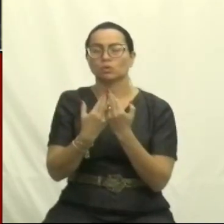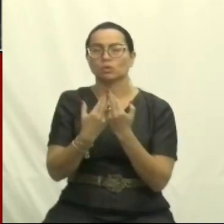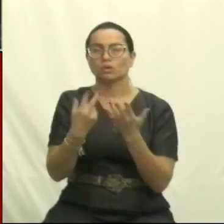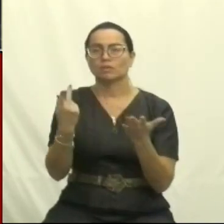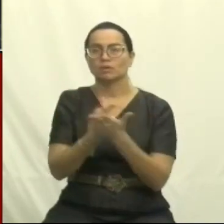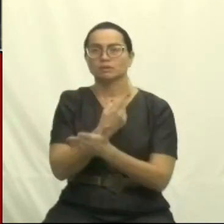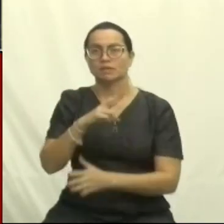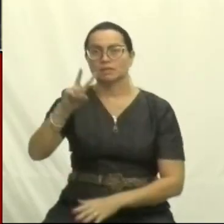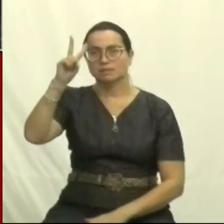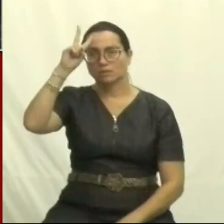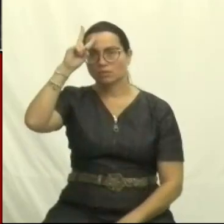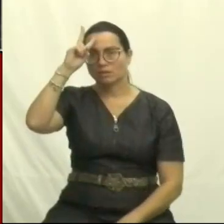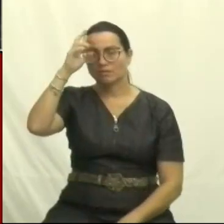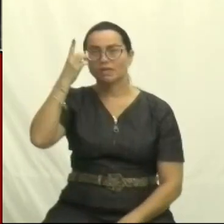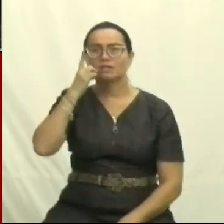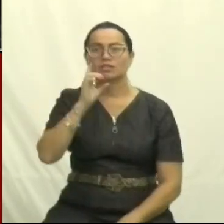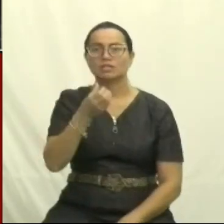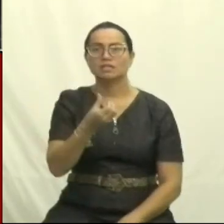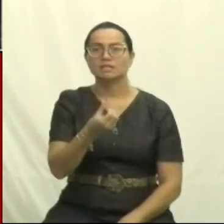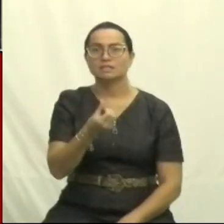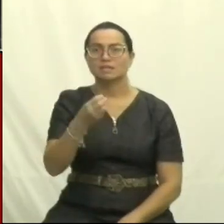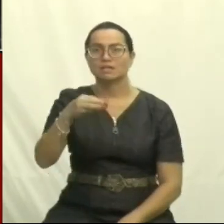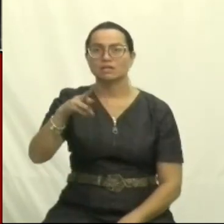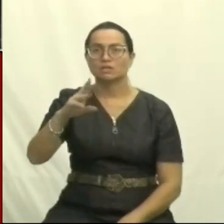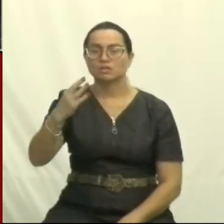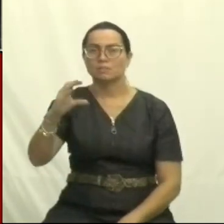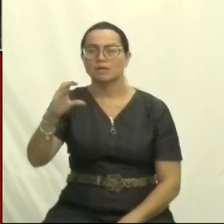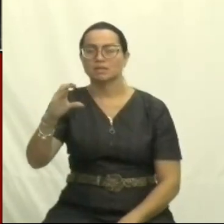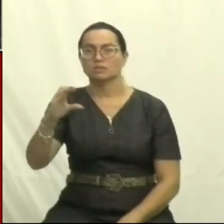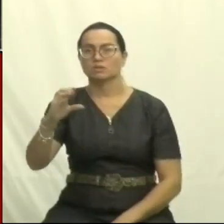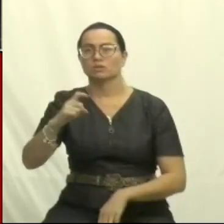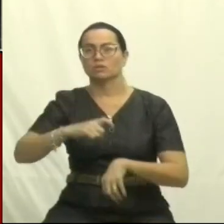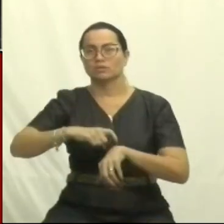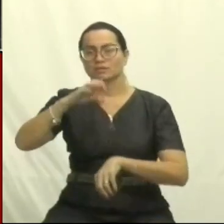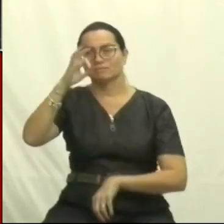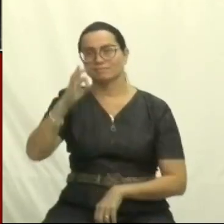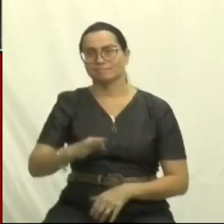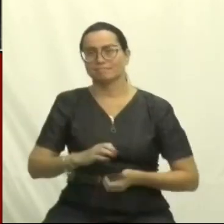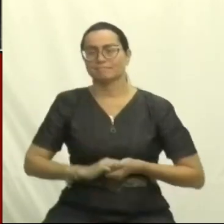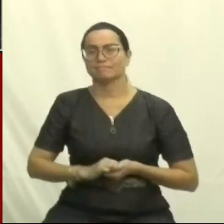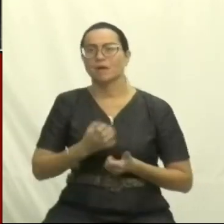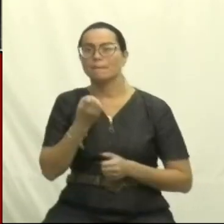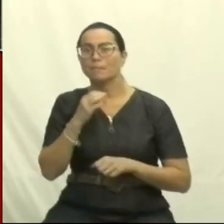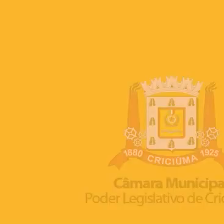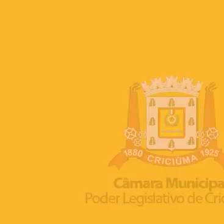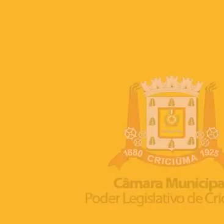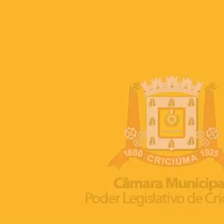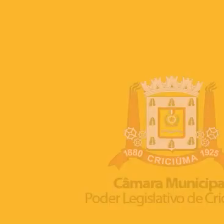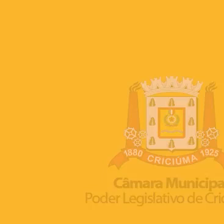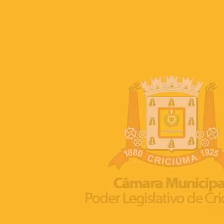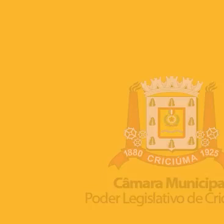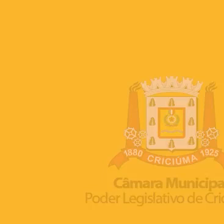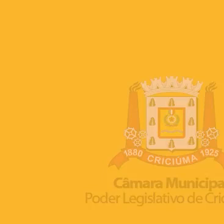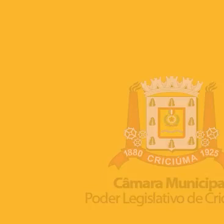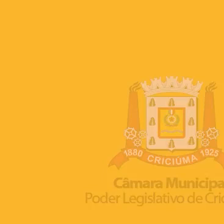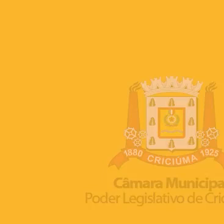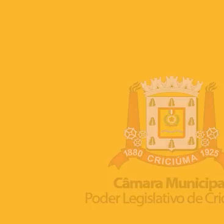ocorrerá segunda-feira, dia 6 de março, no horário regimental. Uma boa noite a todos.